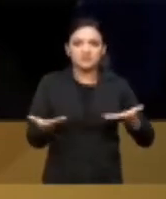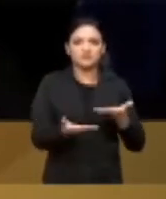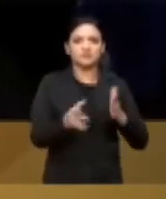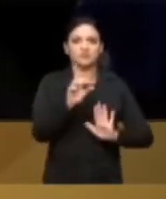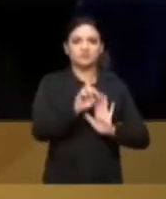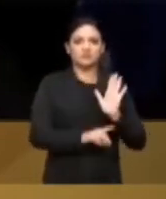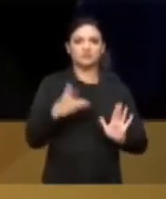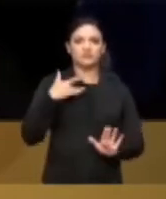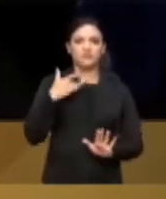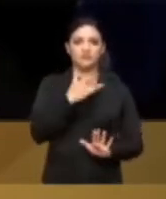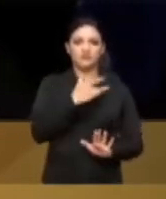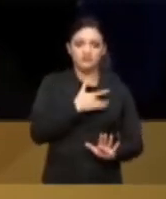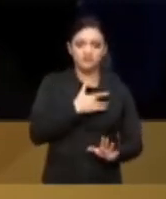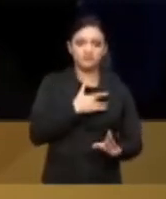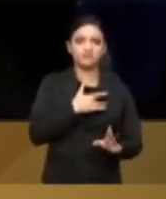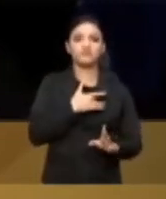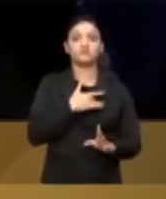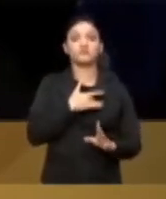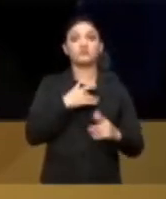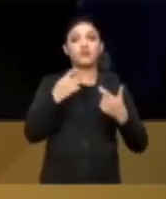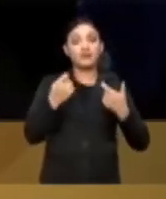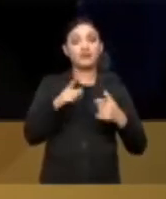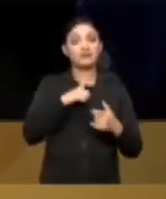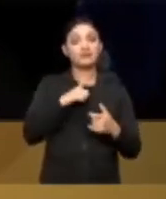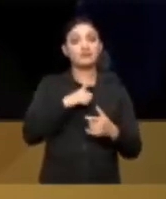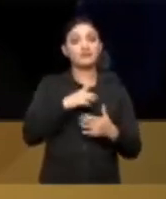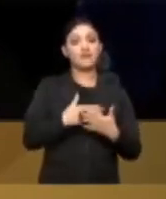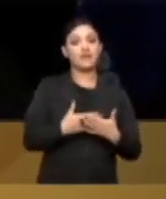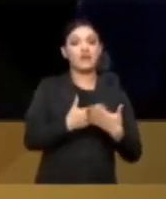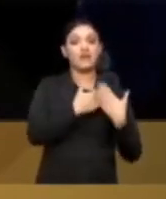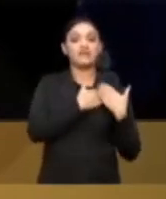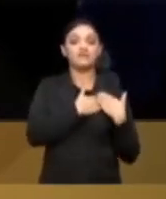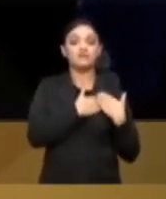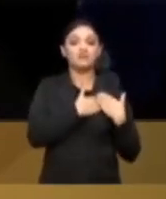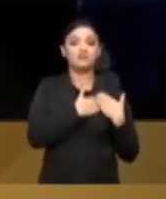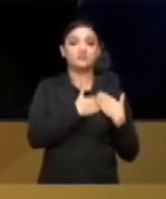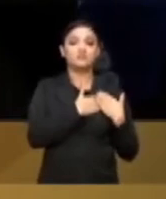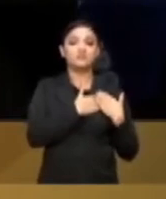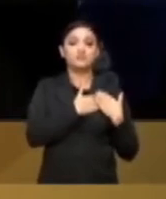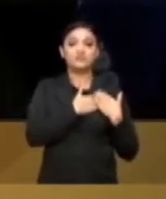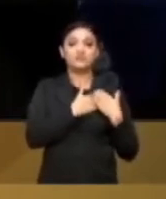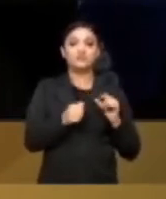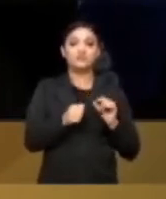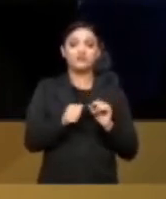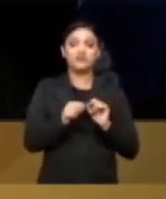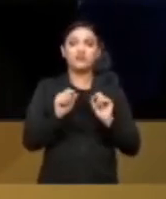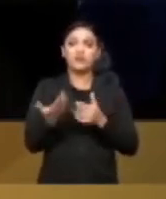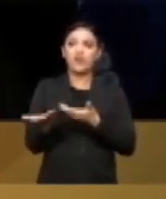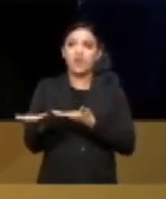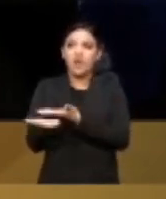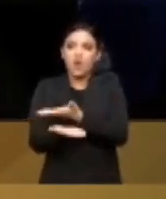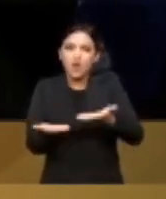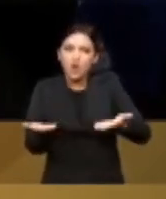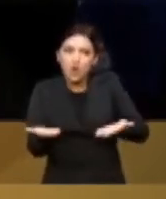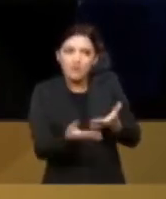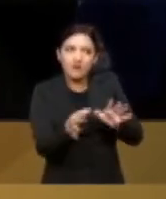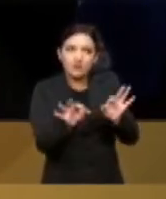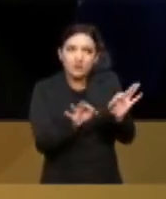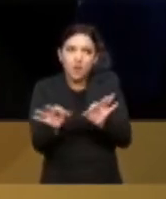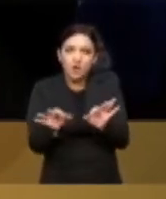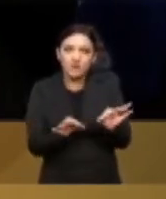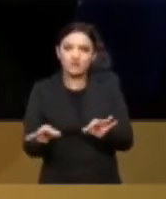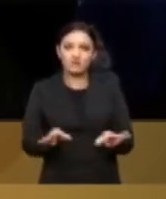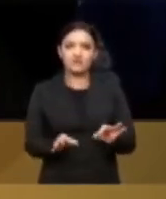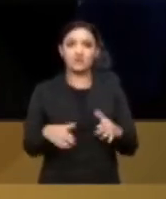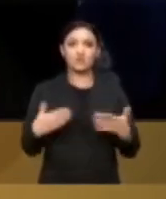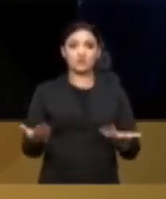saúde, as unidades federadas têm o dever jurídico de atuar de maneira coordenada e cooperada. Portanto, a